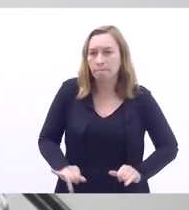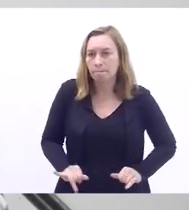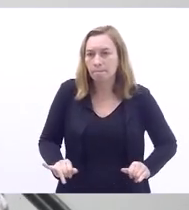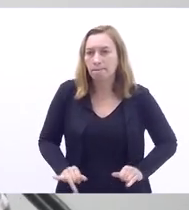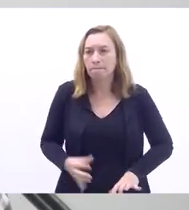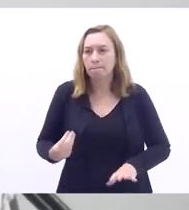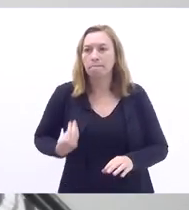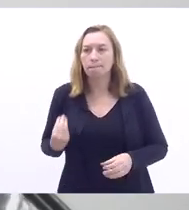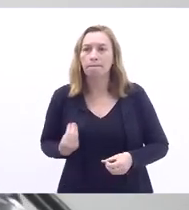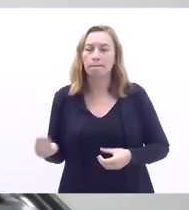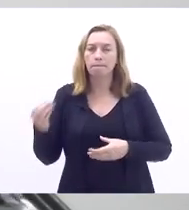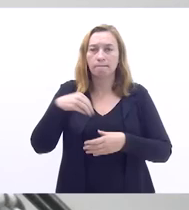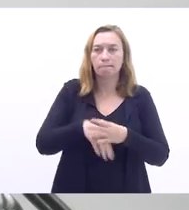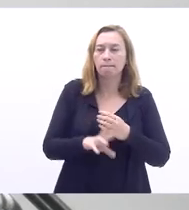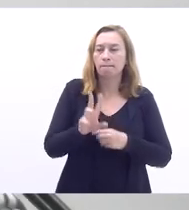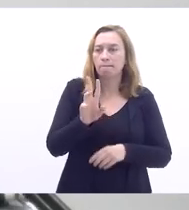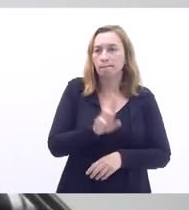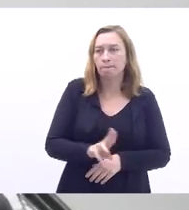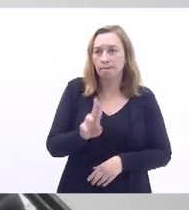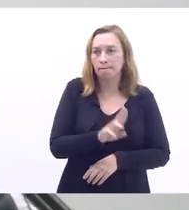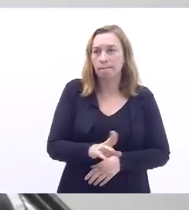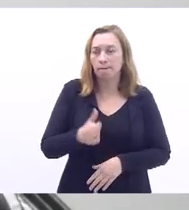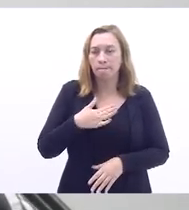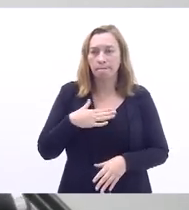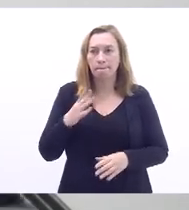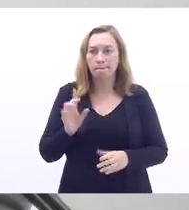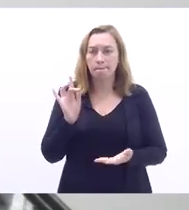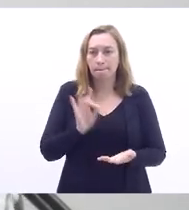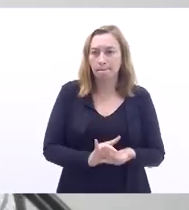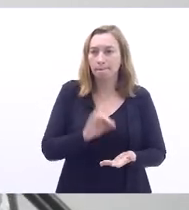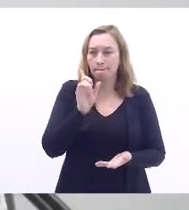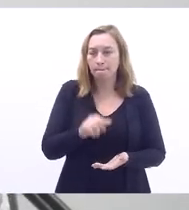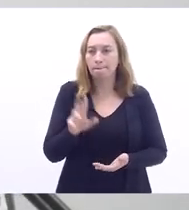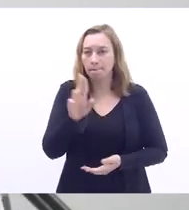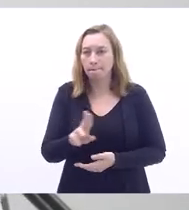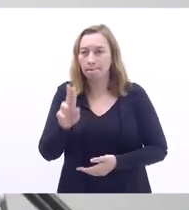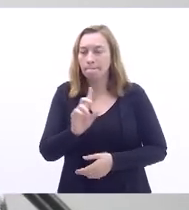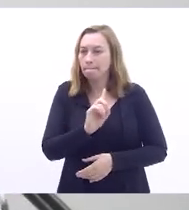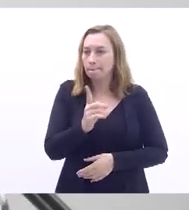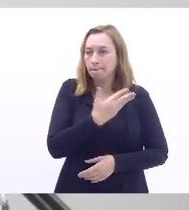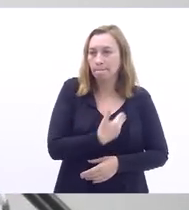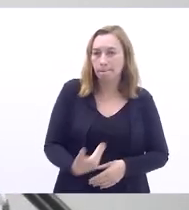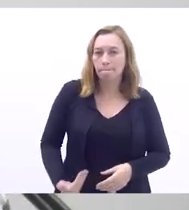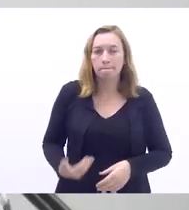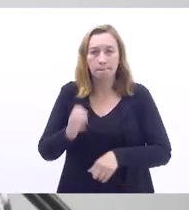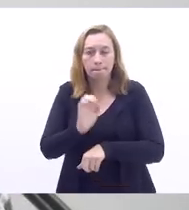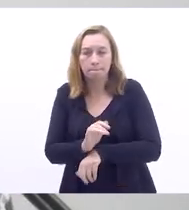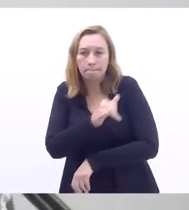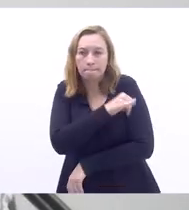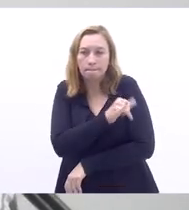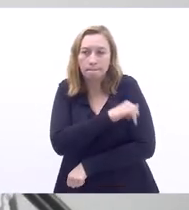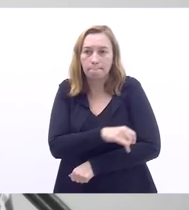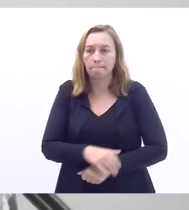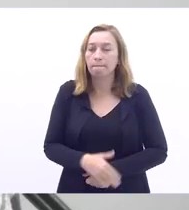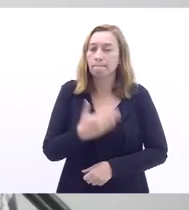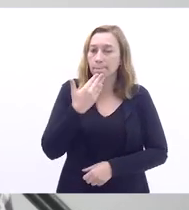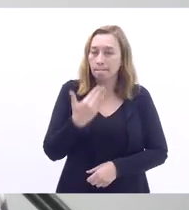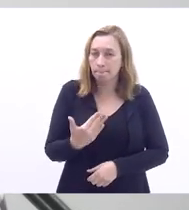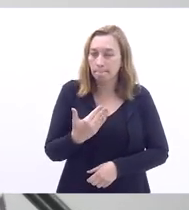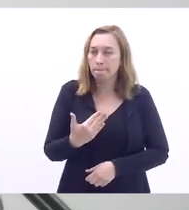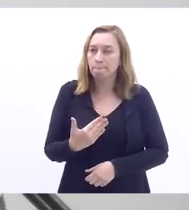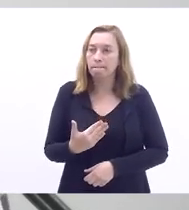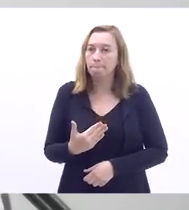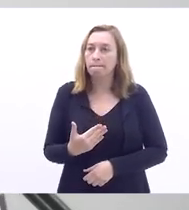Universidade a minha realidade é o erro não é o Governo do Estado do Rio de Janeiro e eu peço